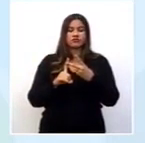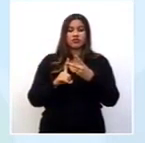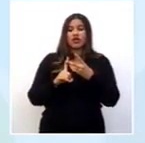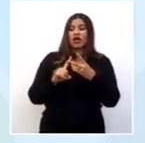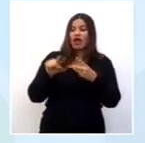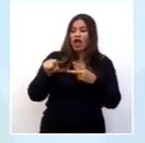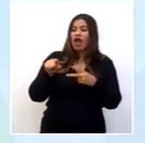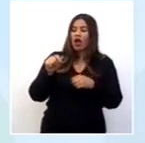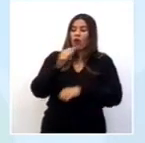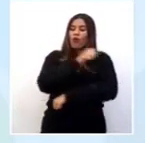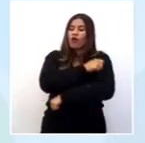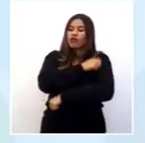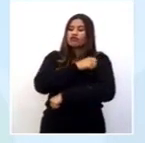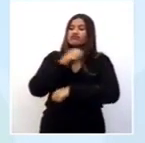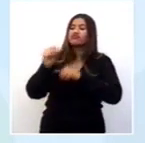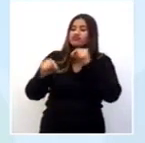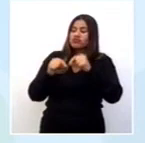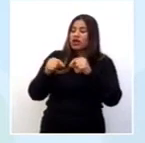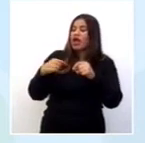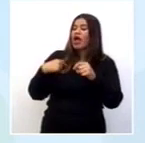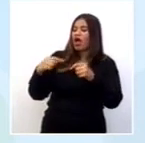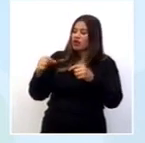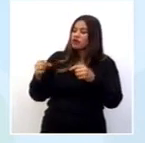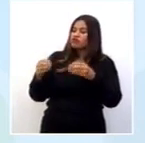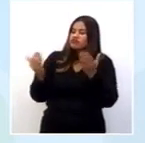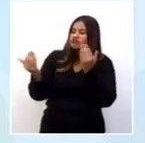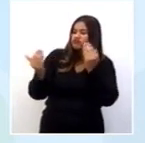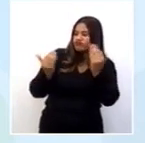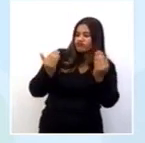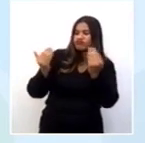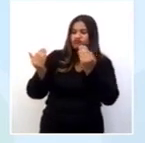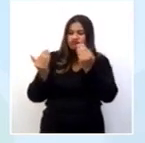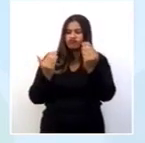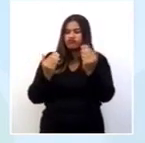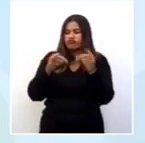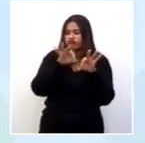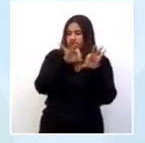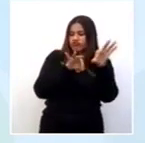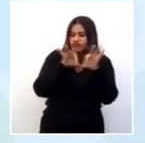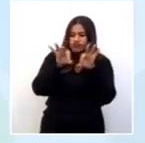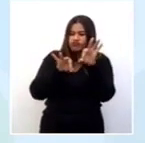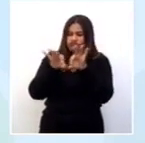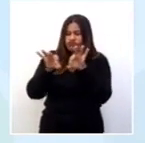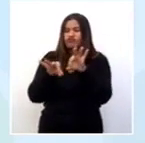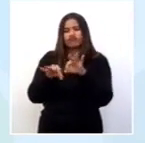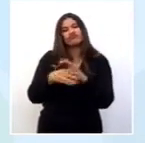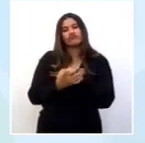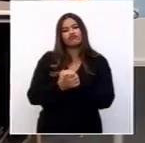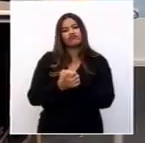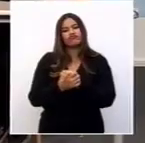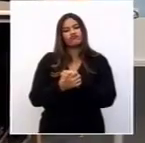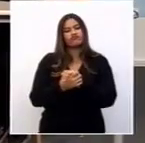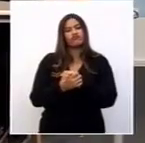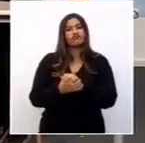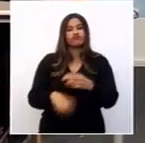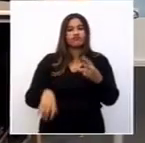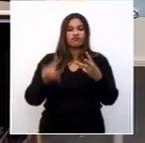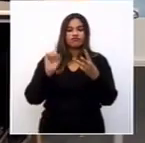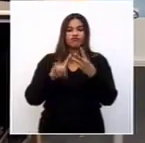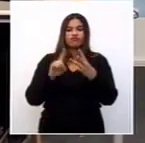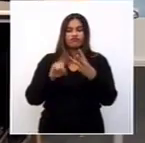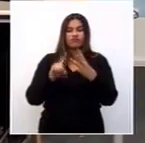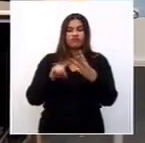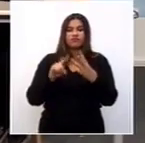informação com aquilo que é necessário ensinar no processo educativo, a qualificação. E o terceiro